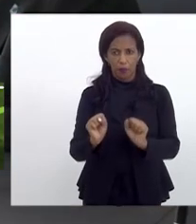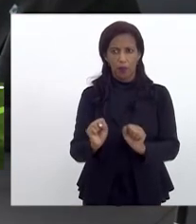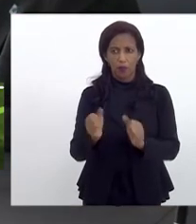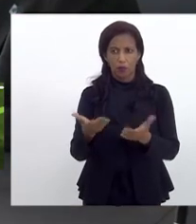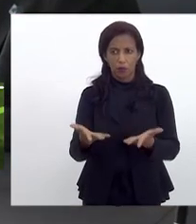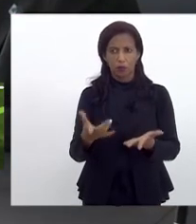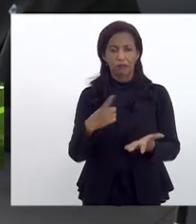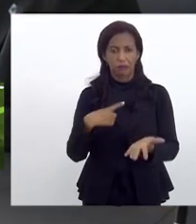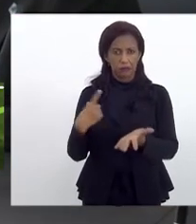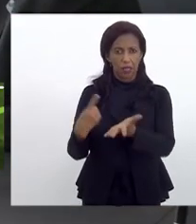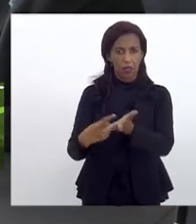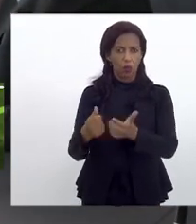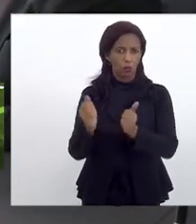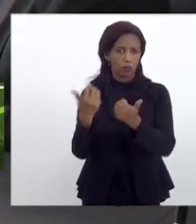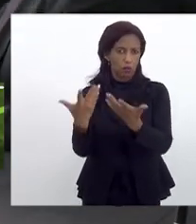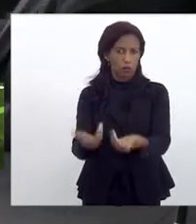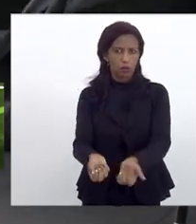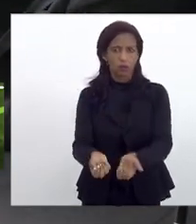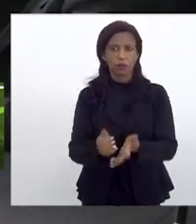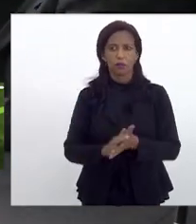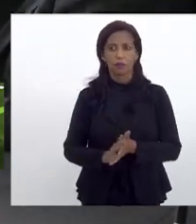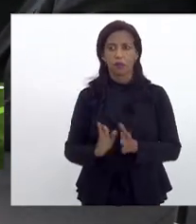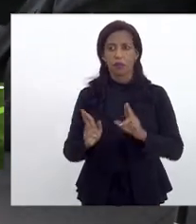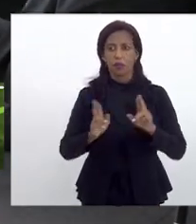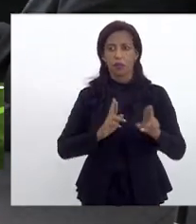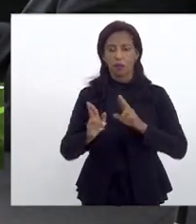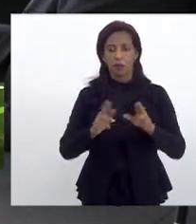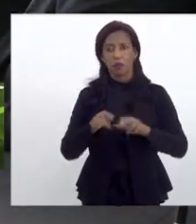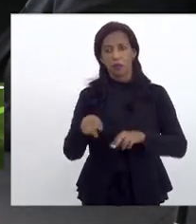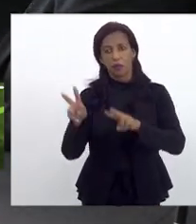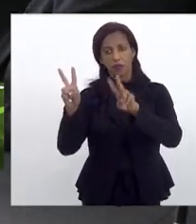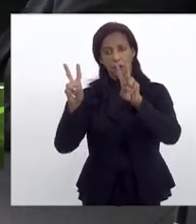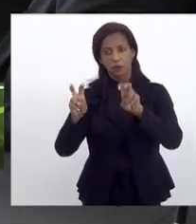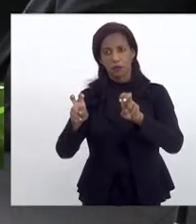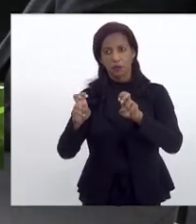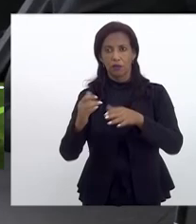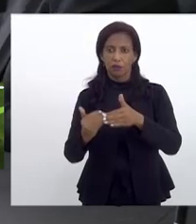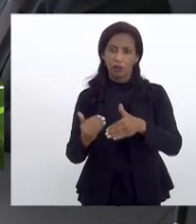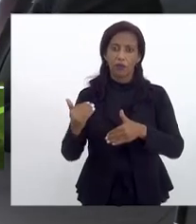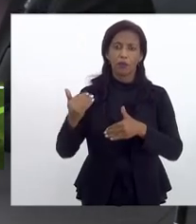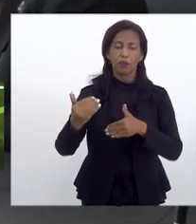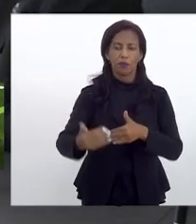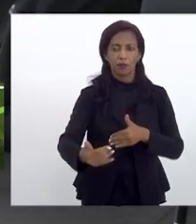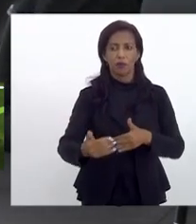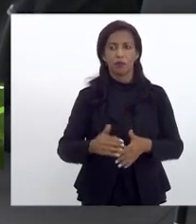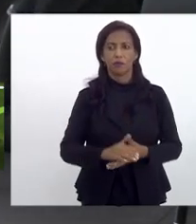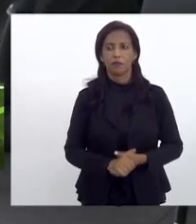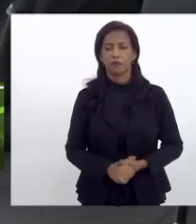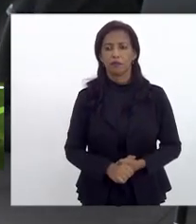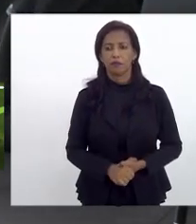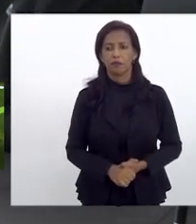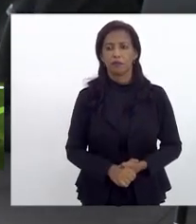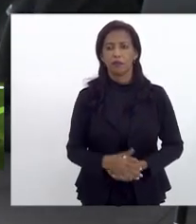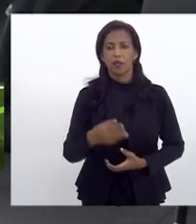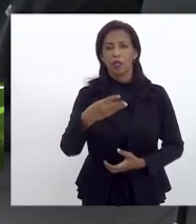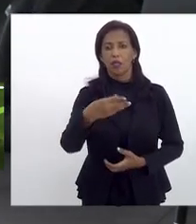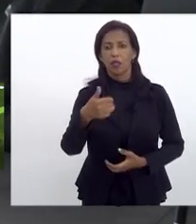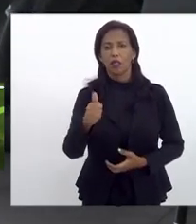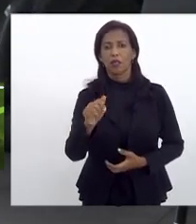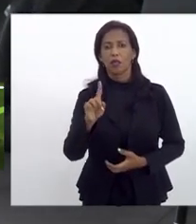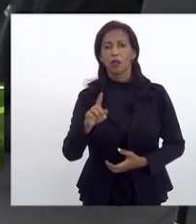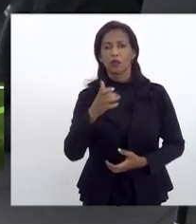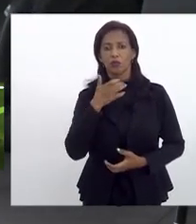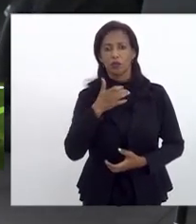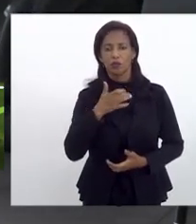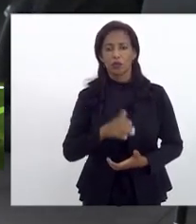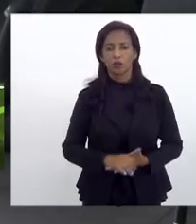Pra mim tem acordo Ok Então em relação A esse tema Vamos avançar E vamos agora Tirar de fecha a data 31 de dezembro Homologação